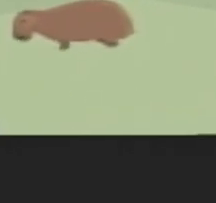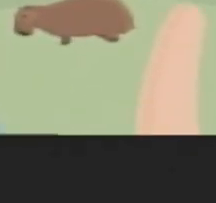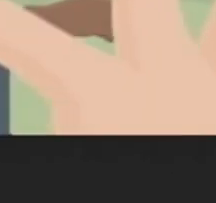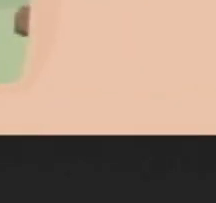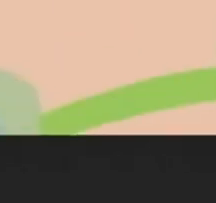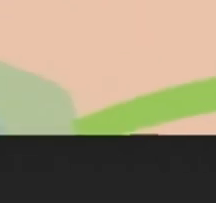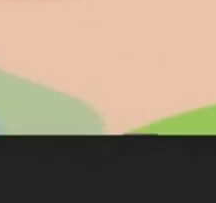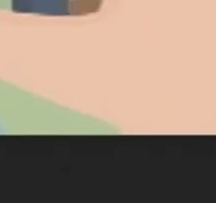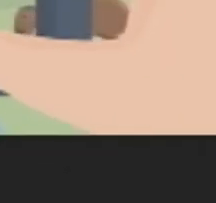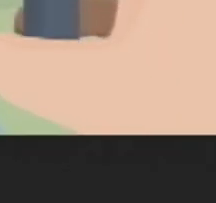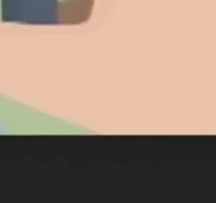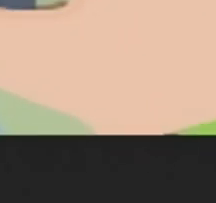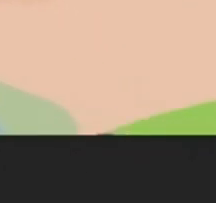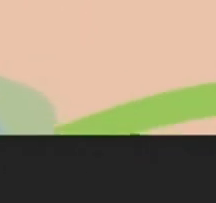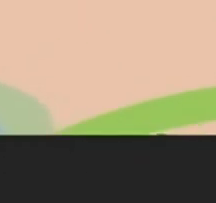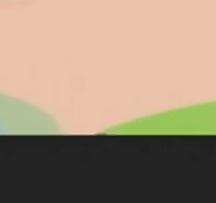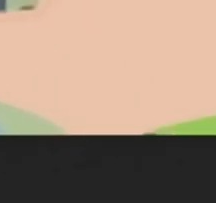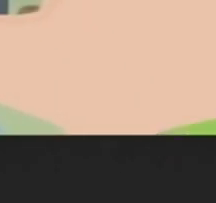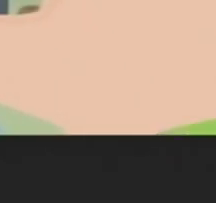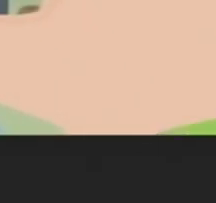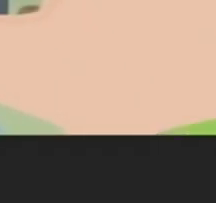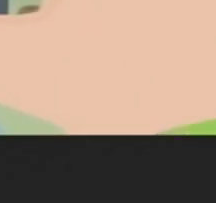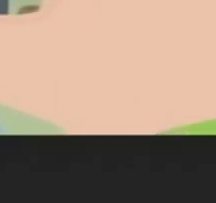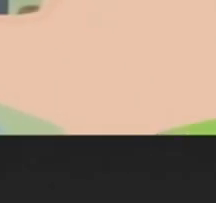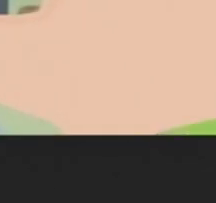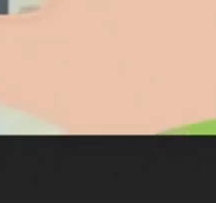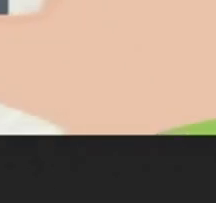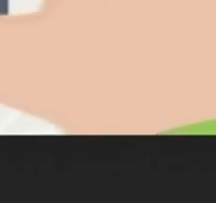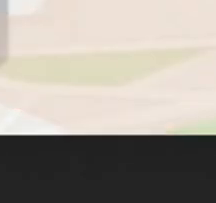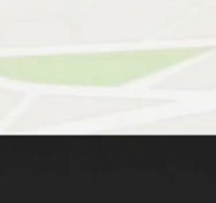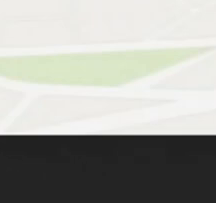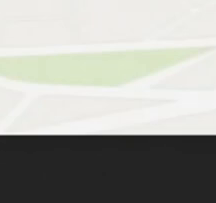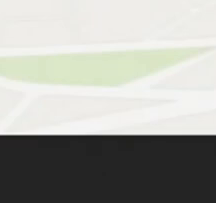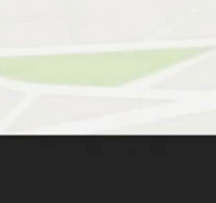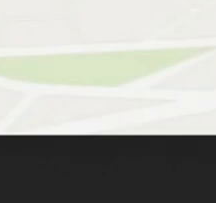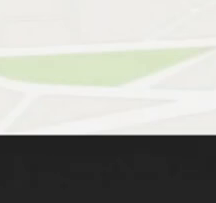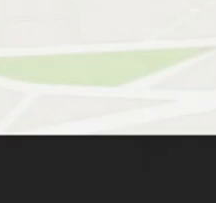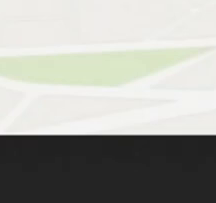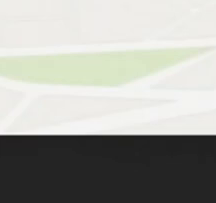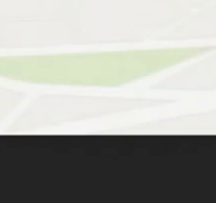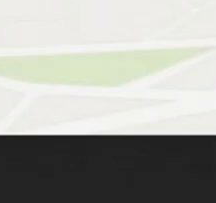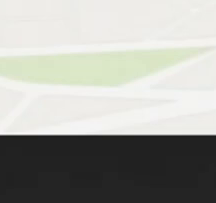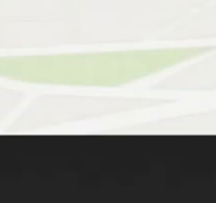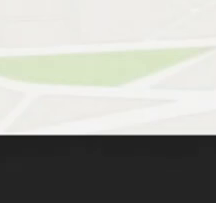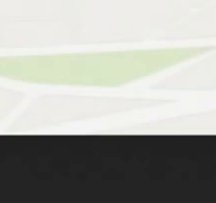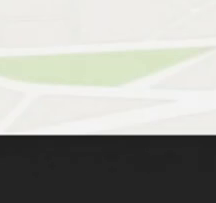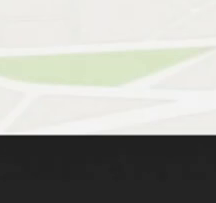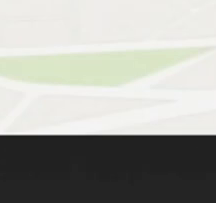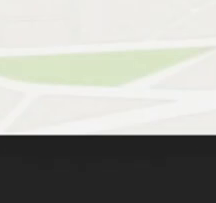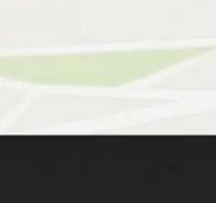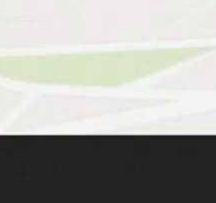ajudar ao ver o animal silvestre no meio da rua envie uma foto ea localização para o cope zap